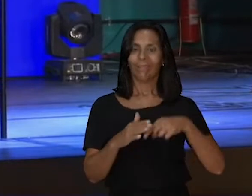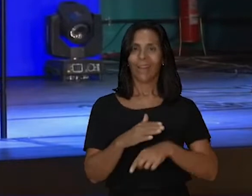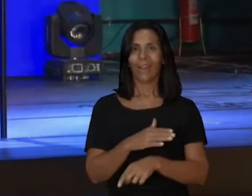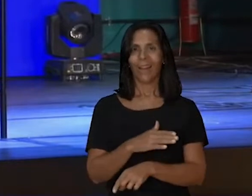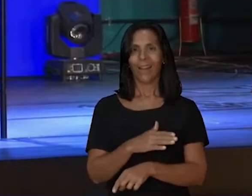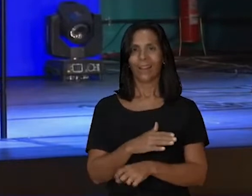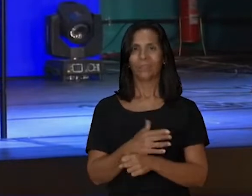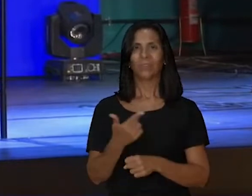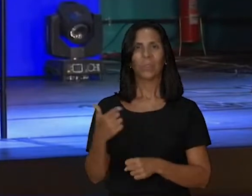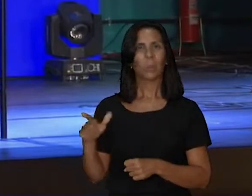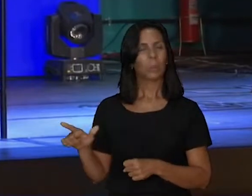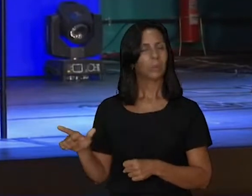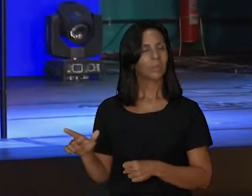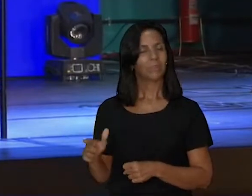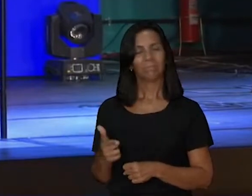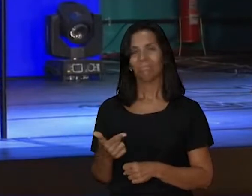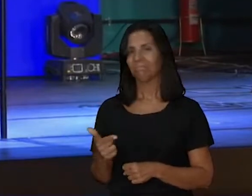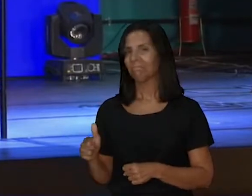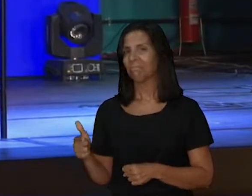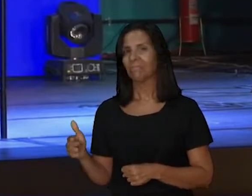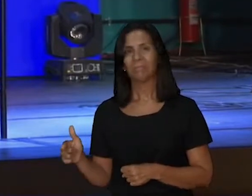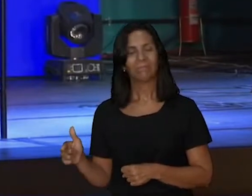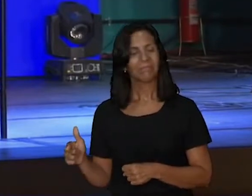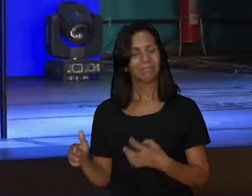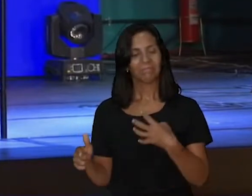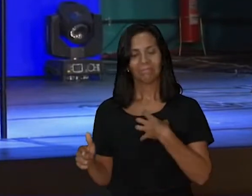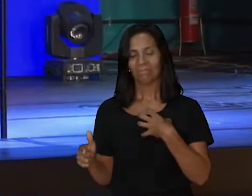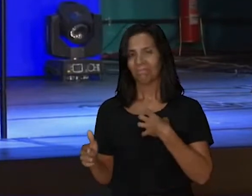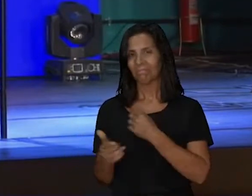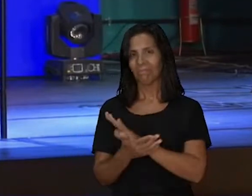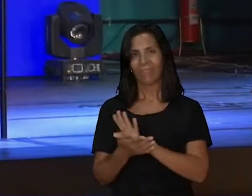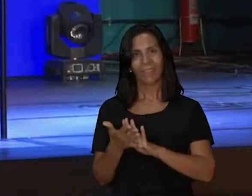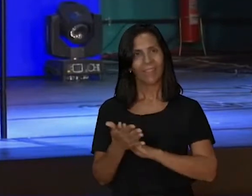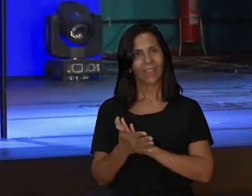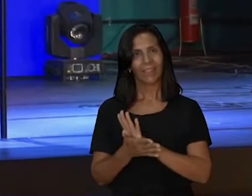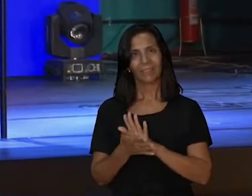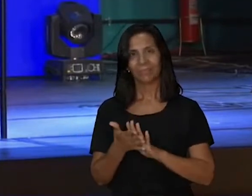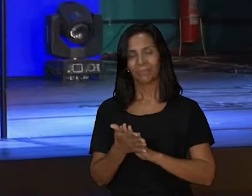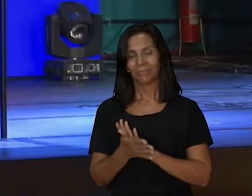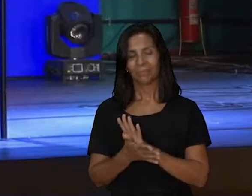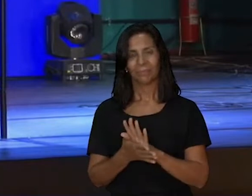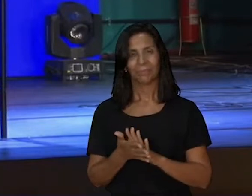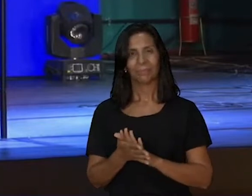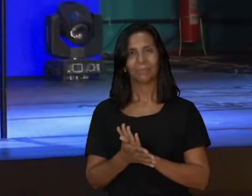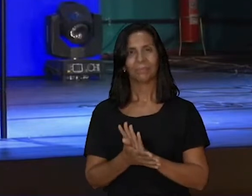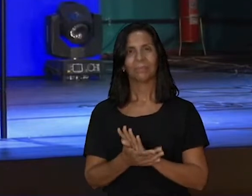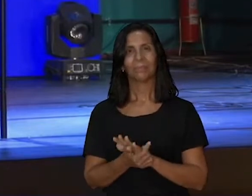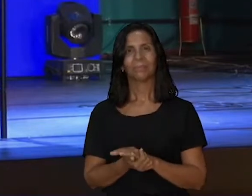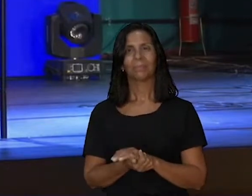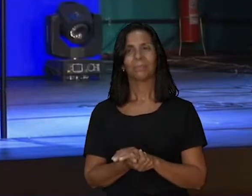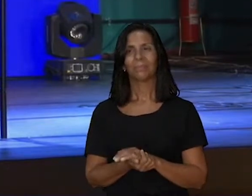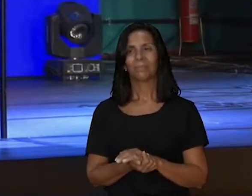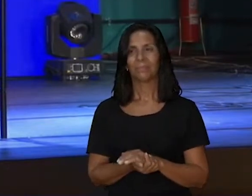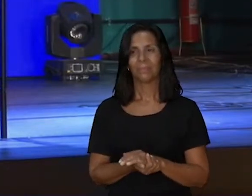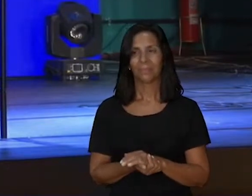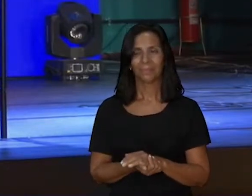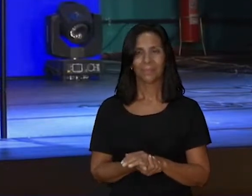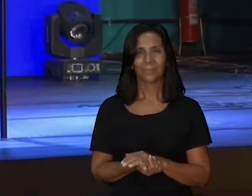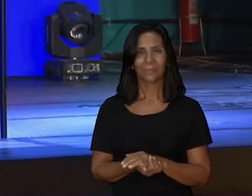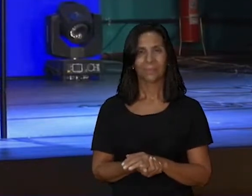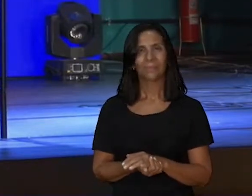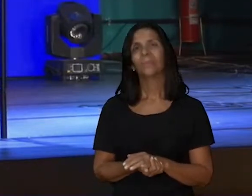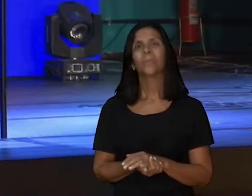mas é a cadeira, aqui, o quadril, né? Que eles chamam de cadeira.